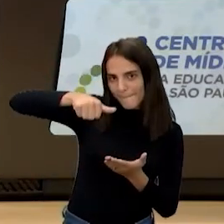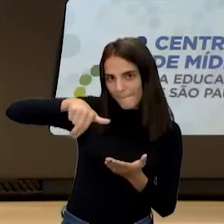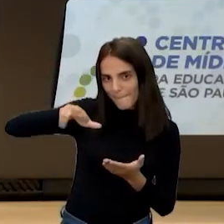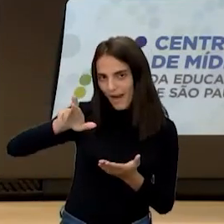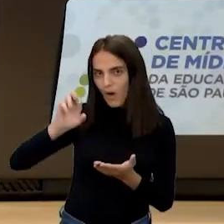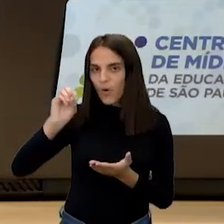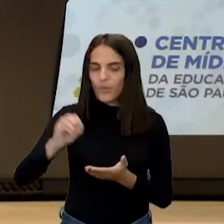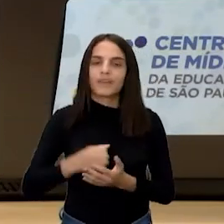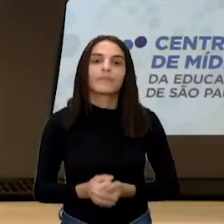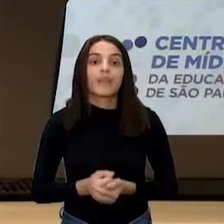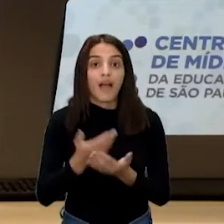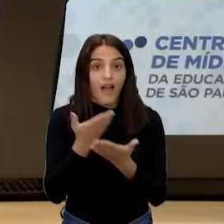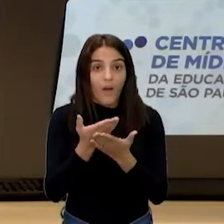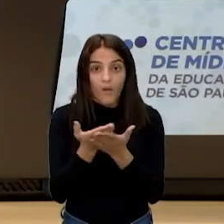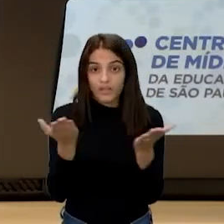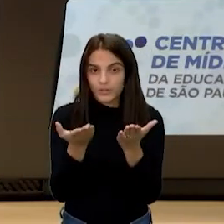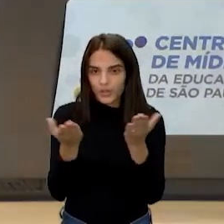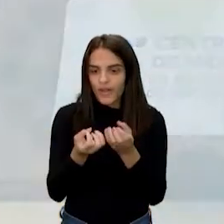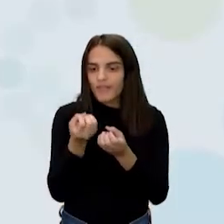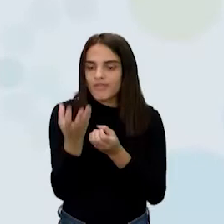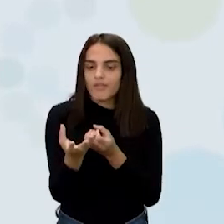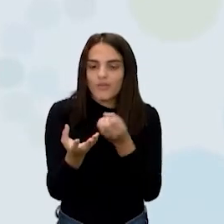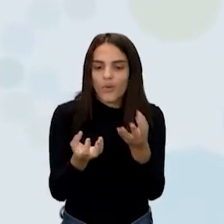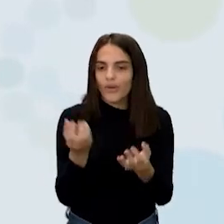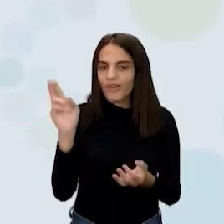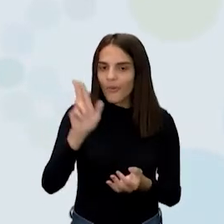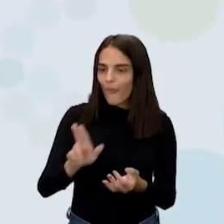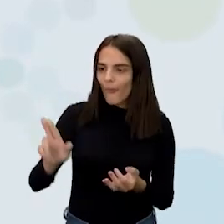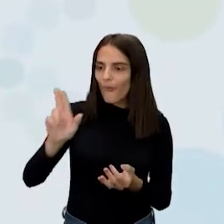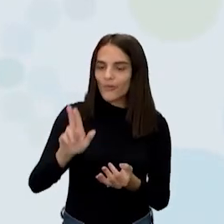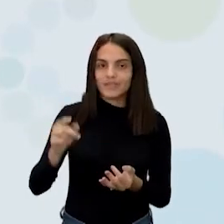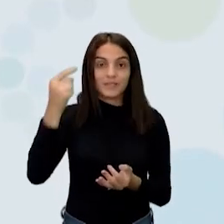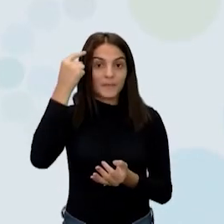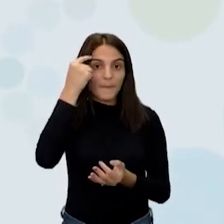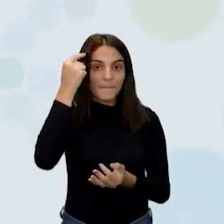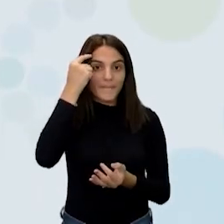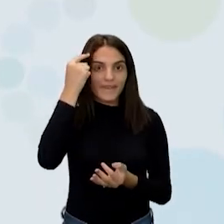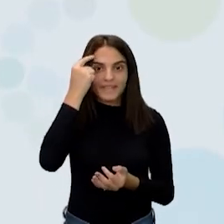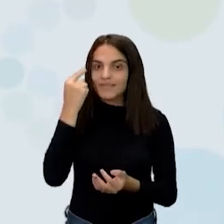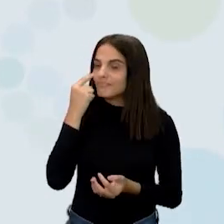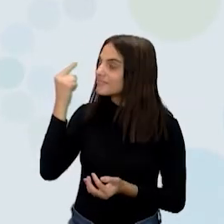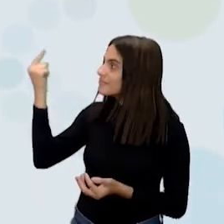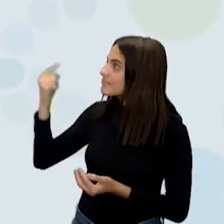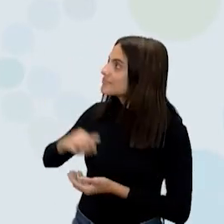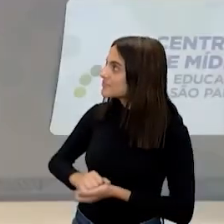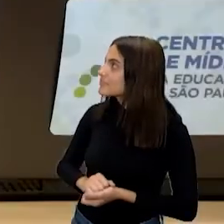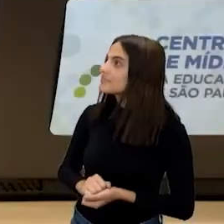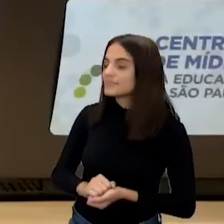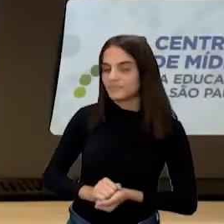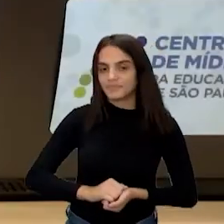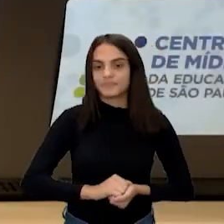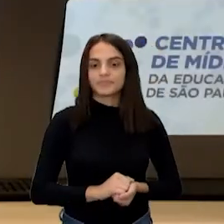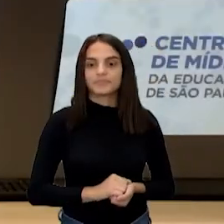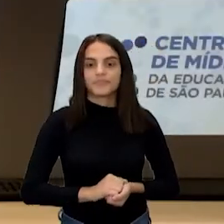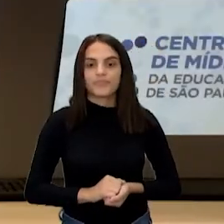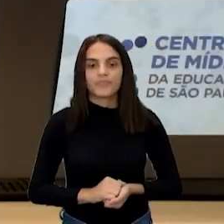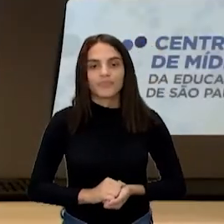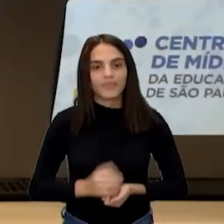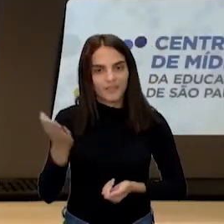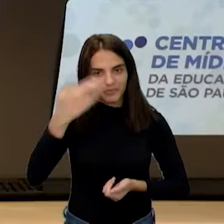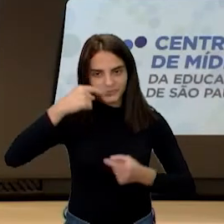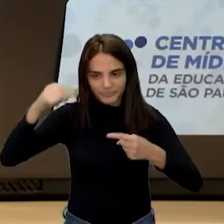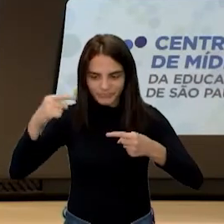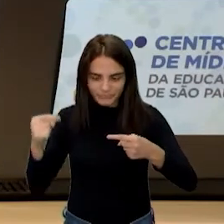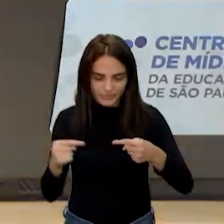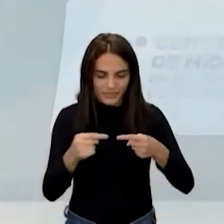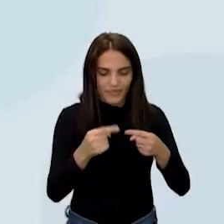hoje, doe, use e pense. Pense, doe, Muito use bem. e pense. Vamos lá para os